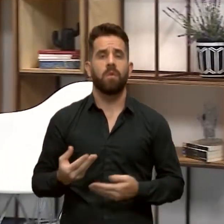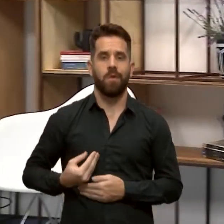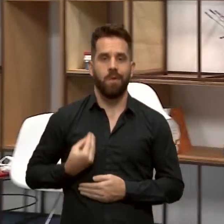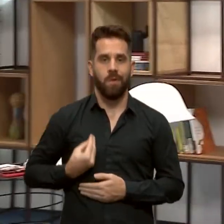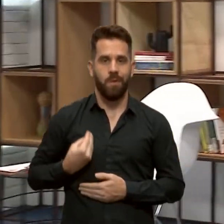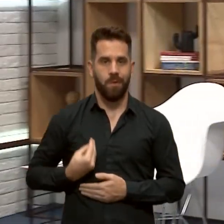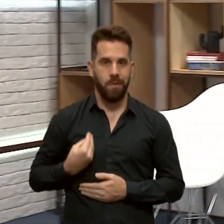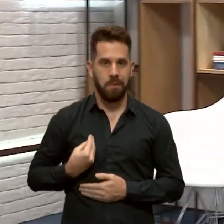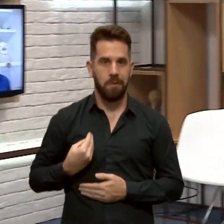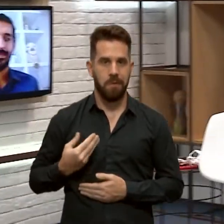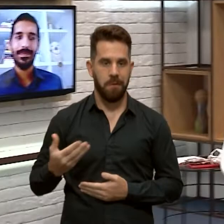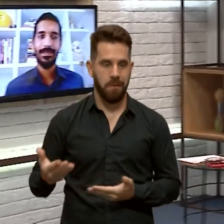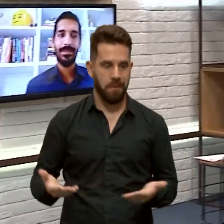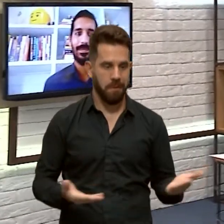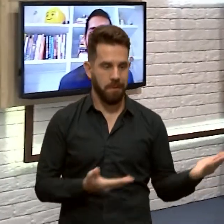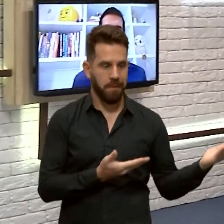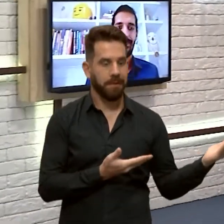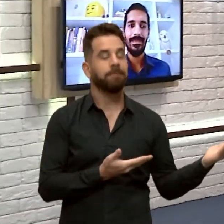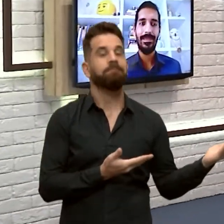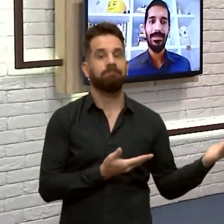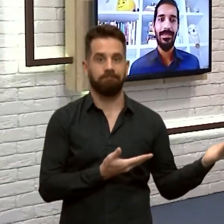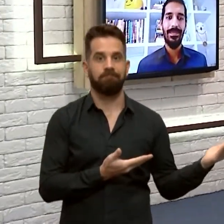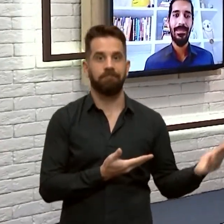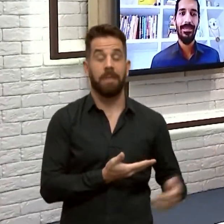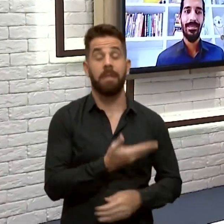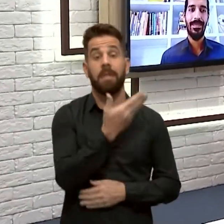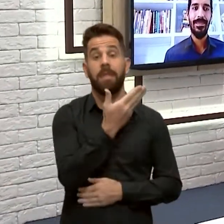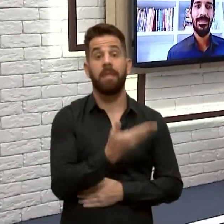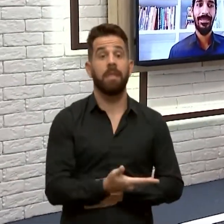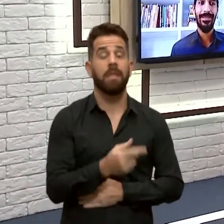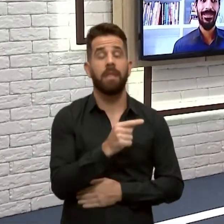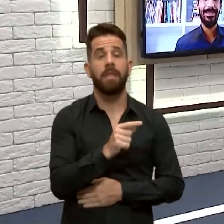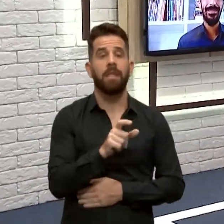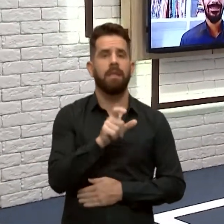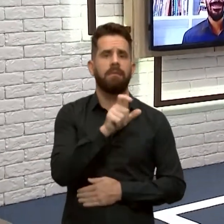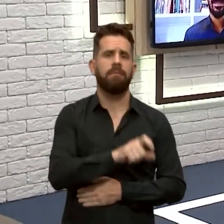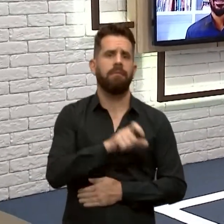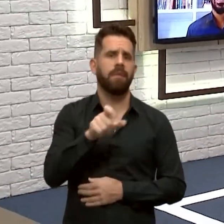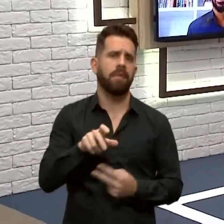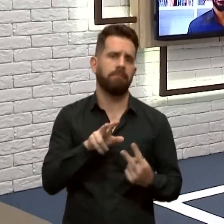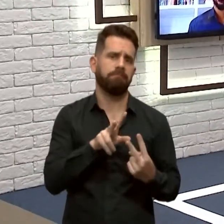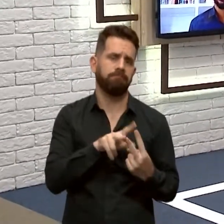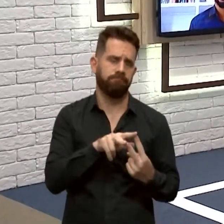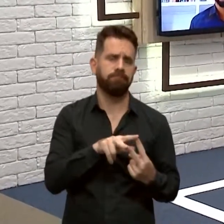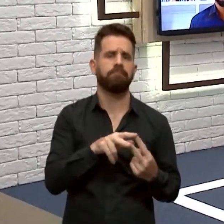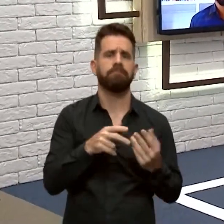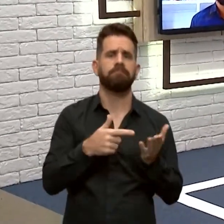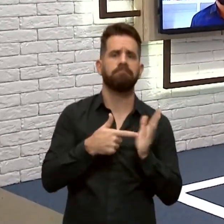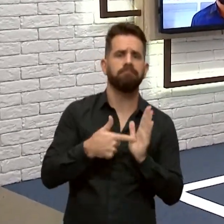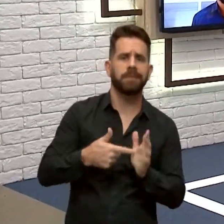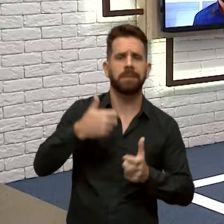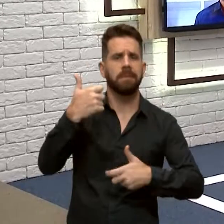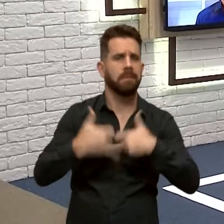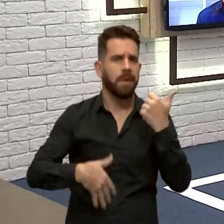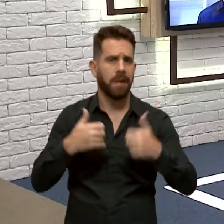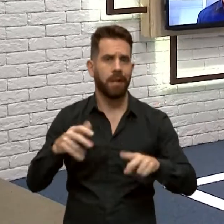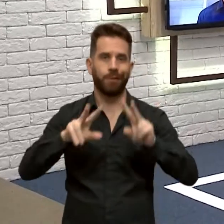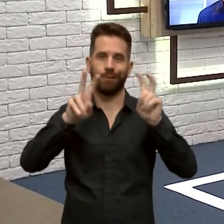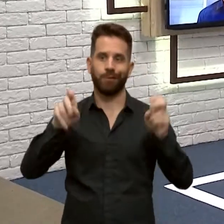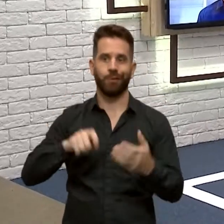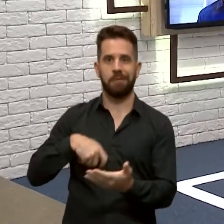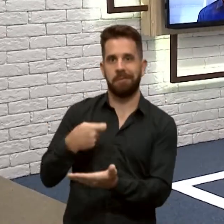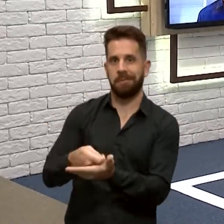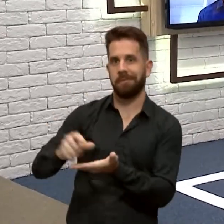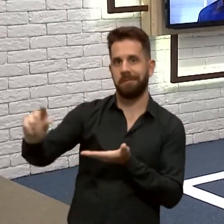vai conversar com a gente hoje sobre cashback, para a gente entender um pouquinho mais dessa modalidade, Se você já usou, pode contar para a